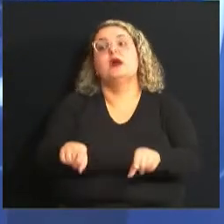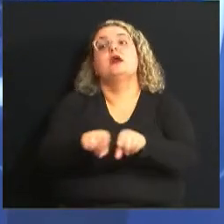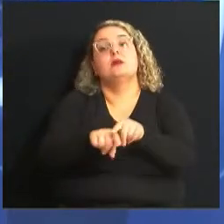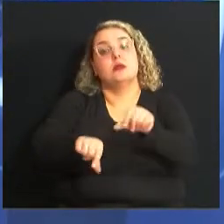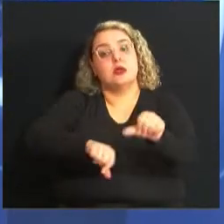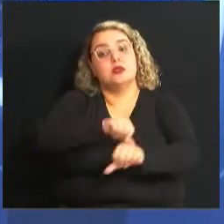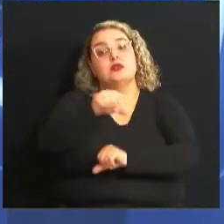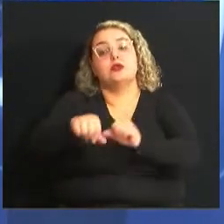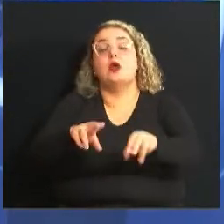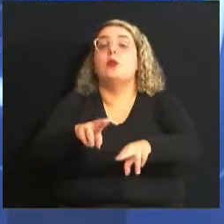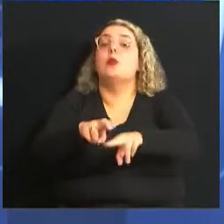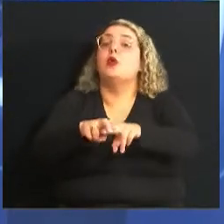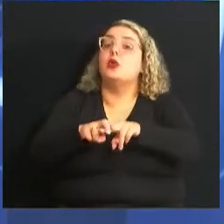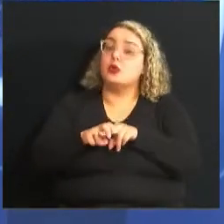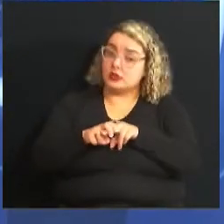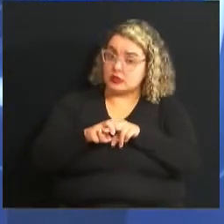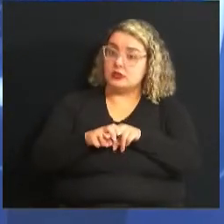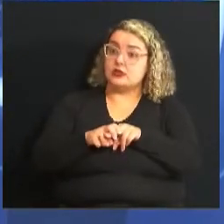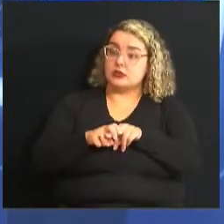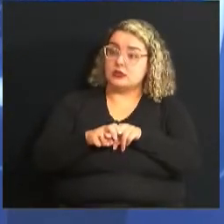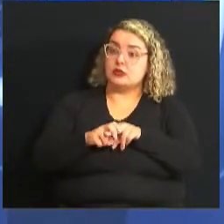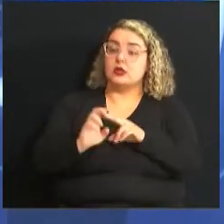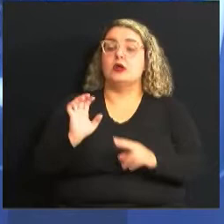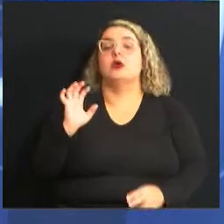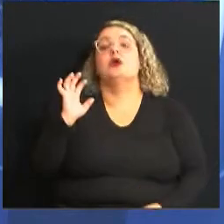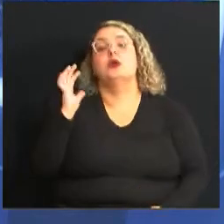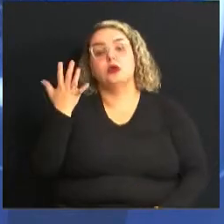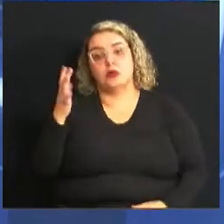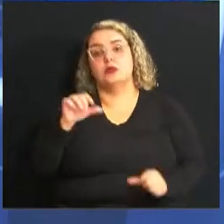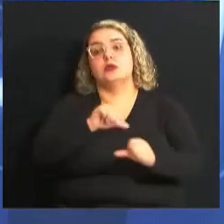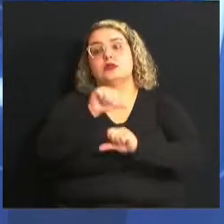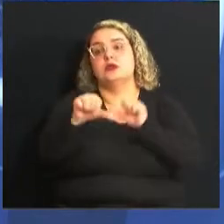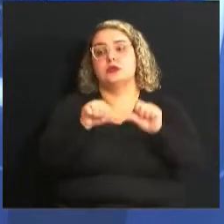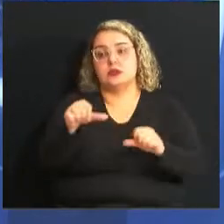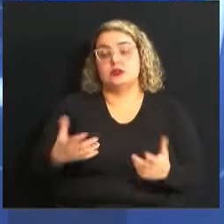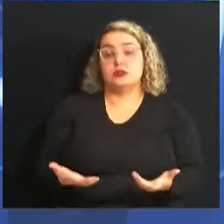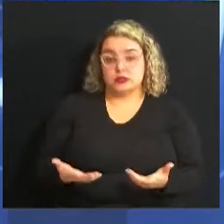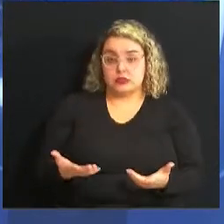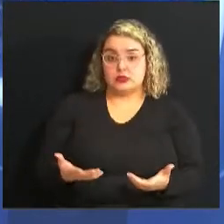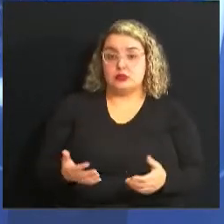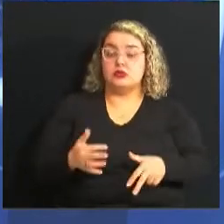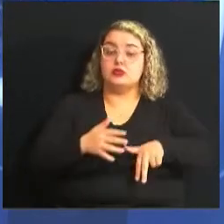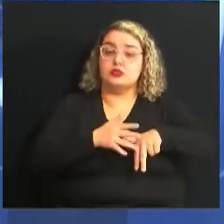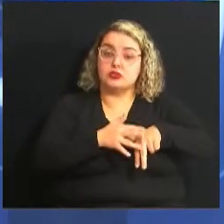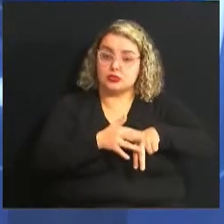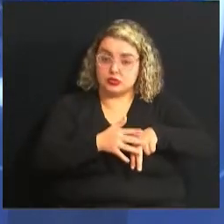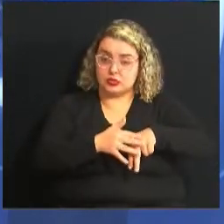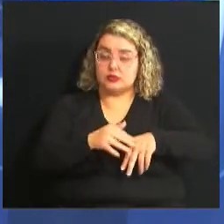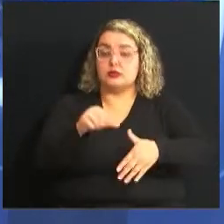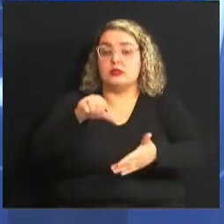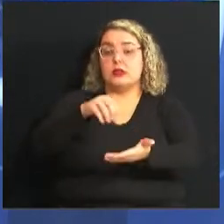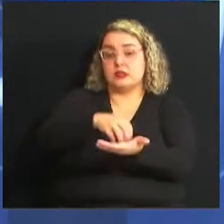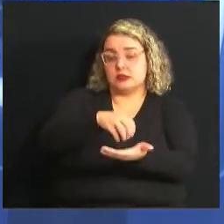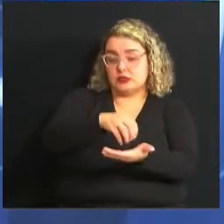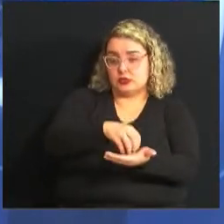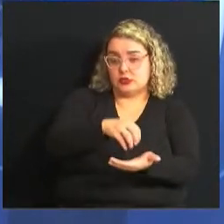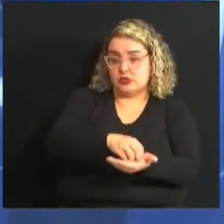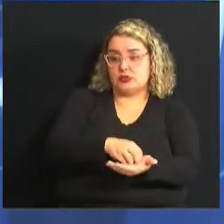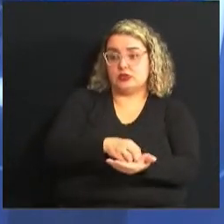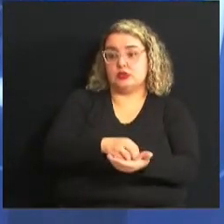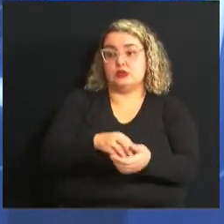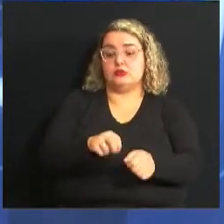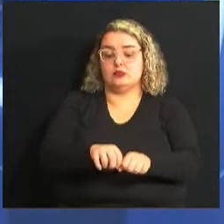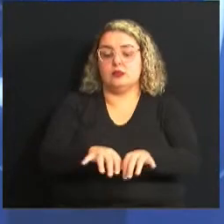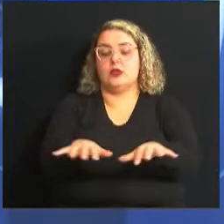Por isso, enquanto ocorre essa troca, os pacientes dessa unidade estão sendo